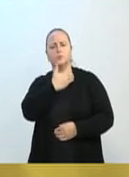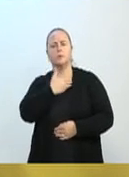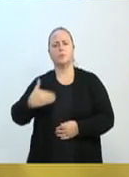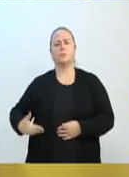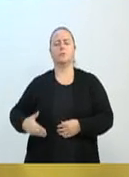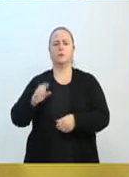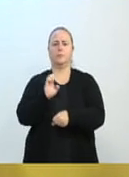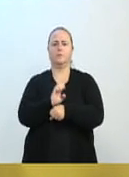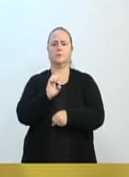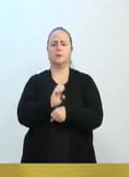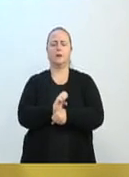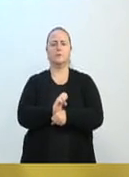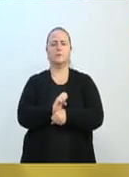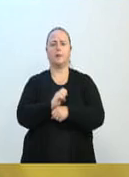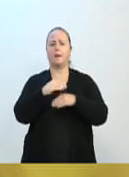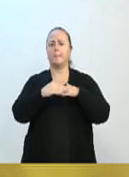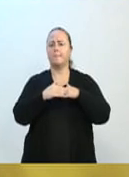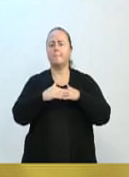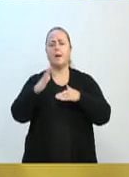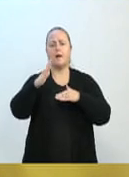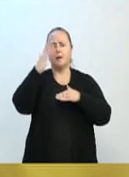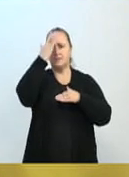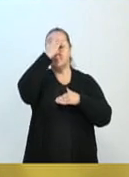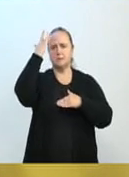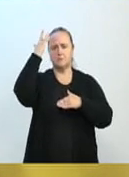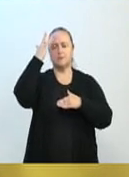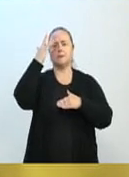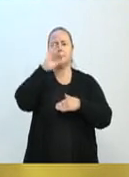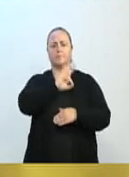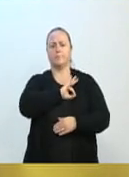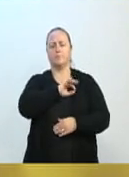estado para termos mais efetivos das polícias no nosso município